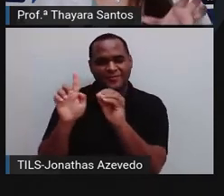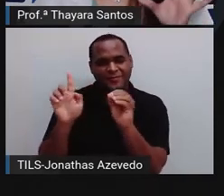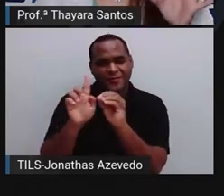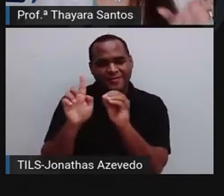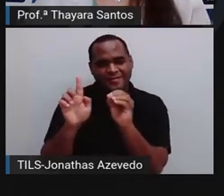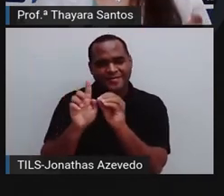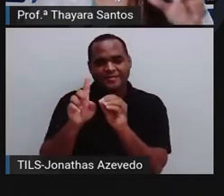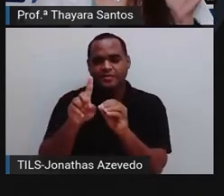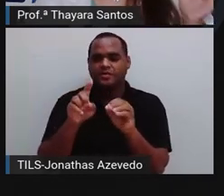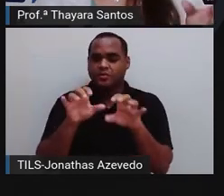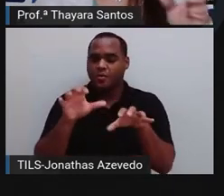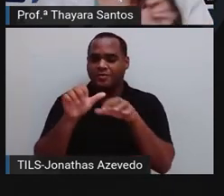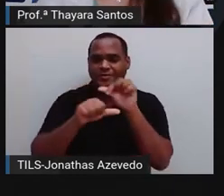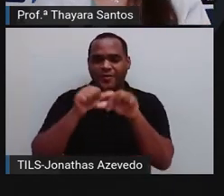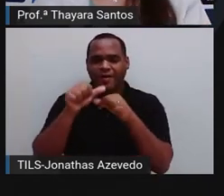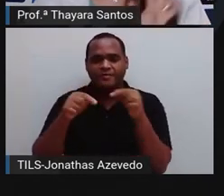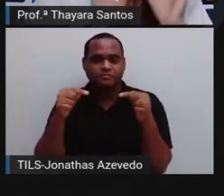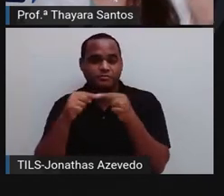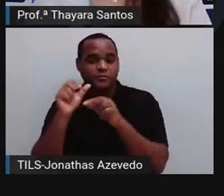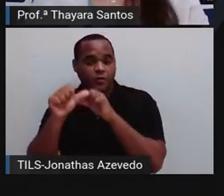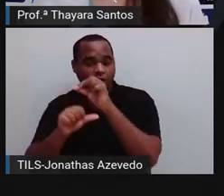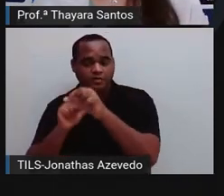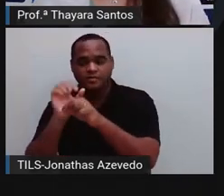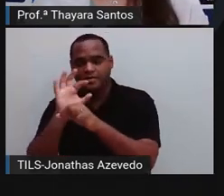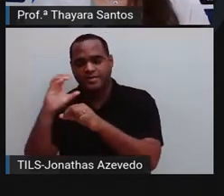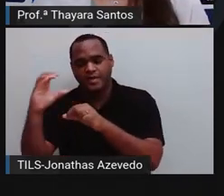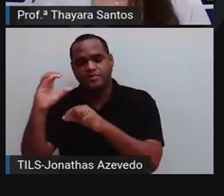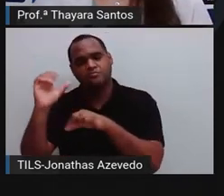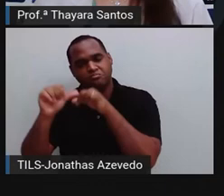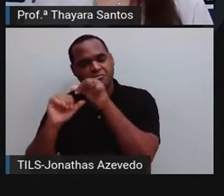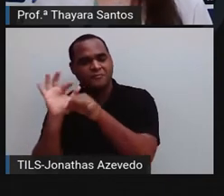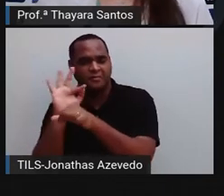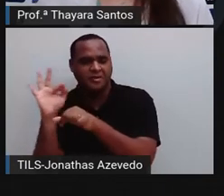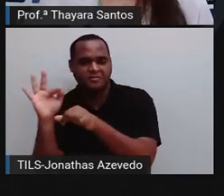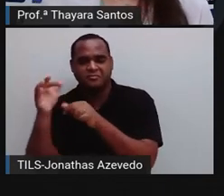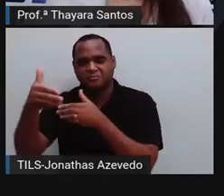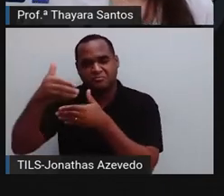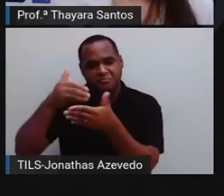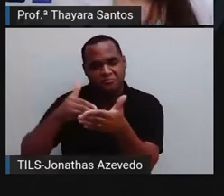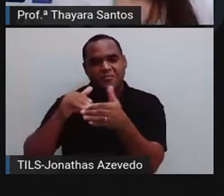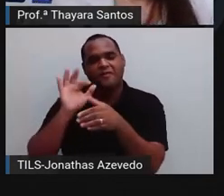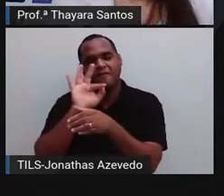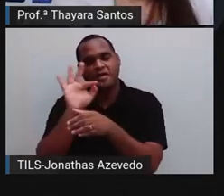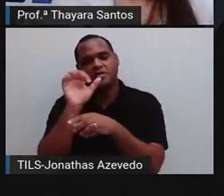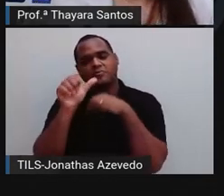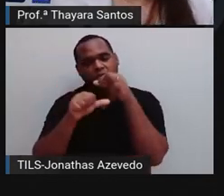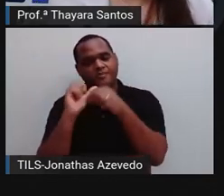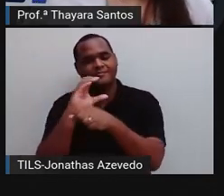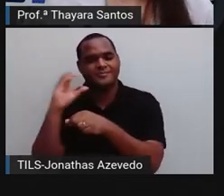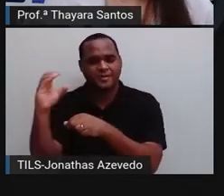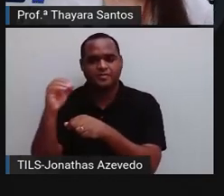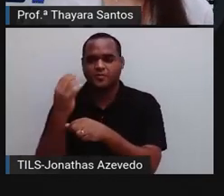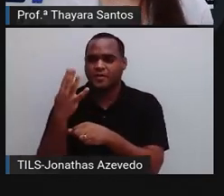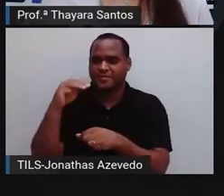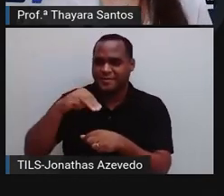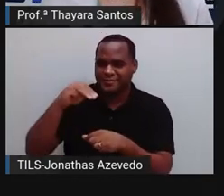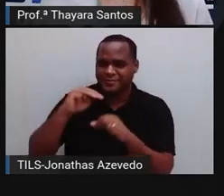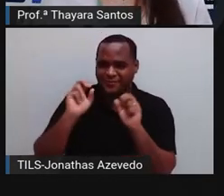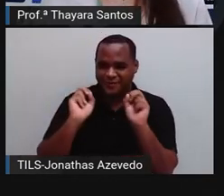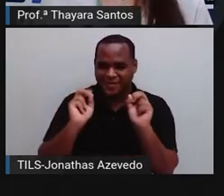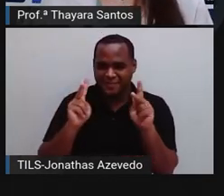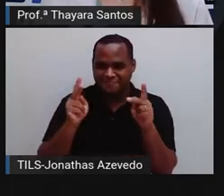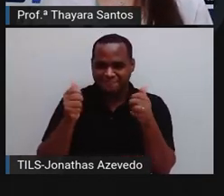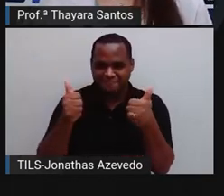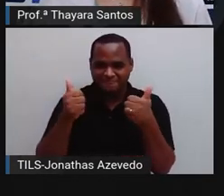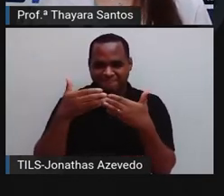pesquisar como transformar graus Celsius em Fahrenheit, que já vai aparecer. E vocês vão ter 4 minutos para fazer